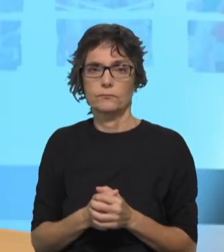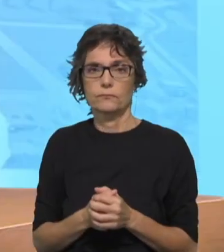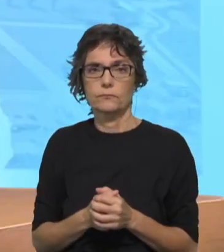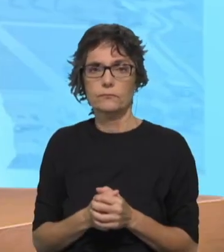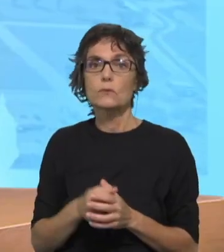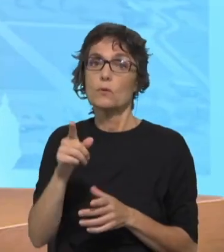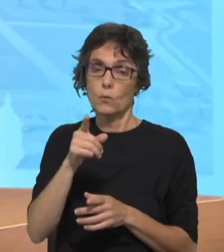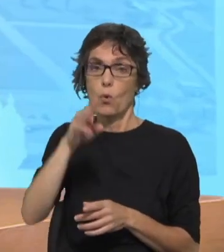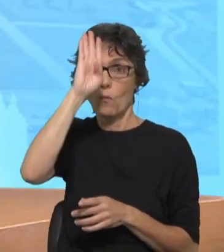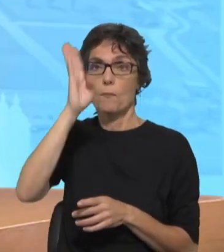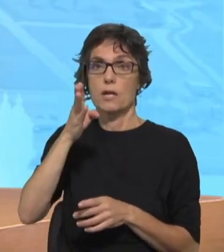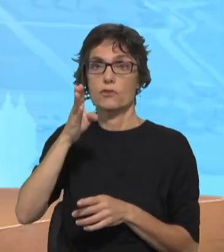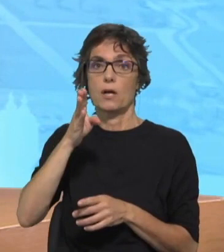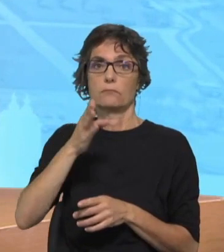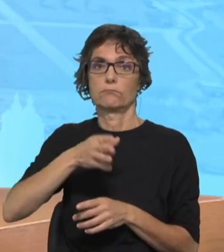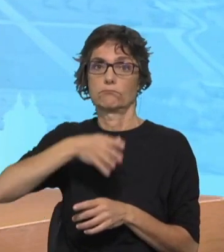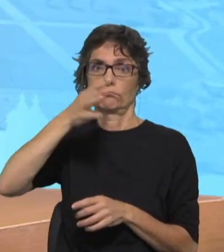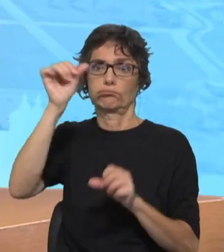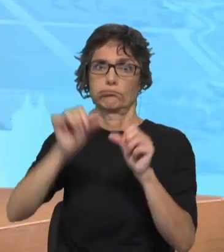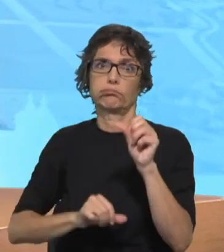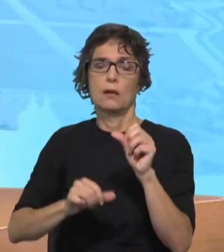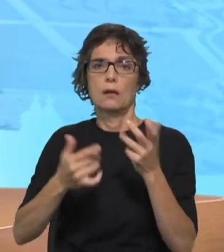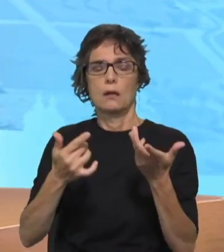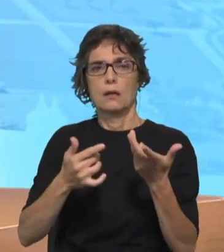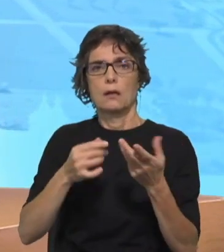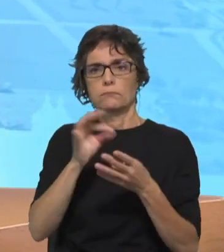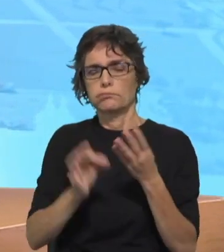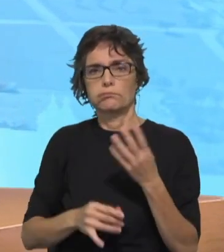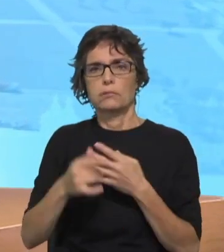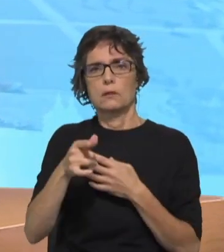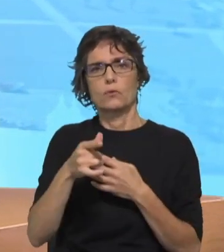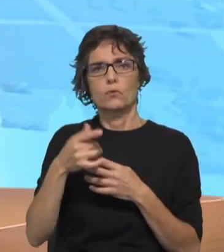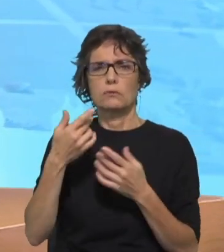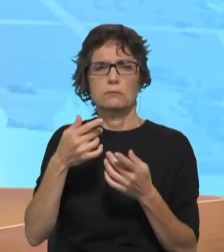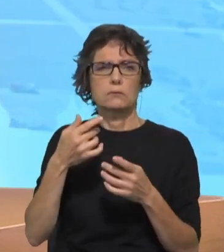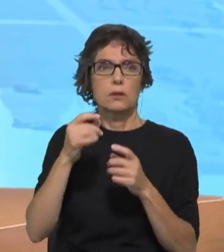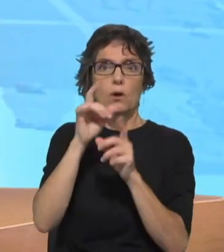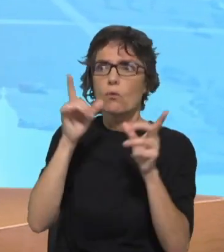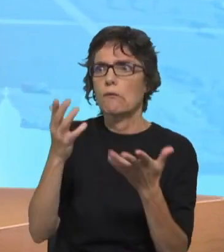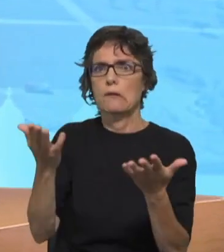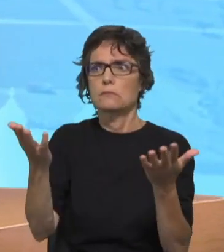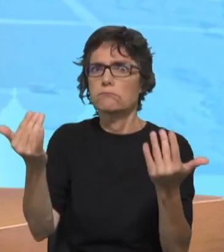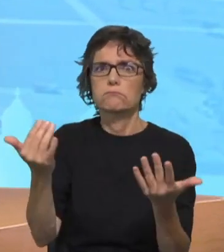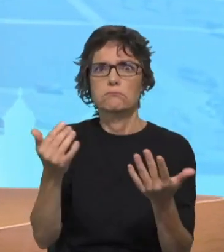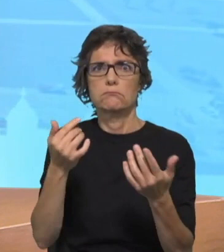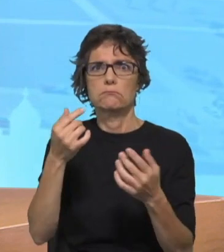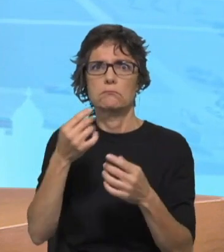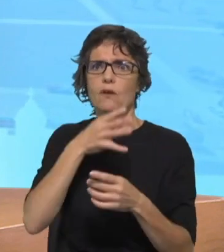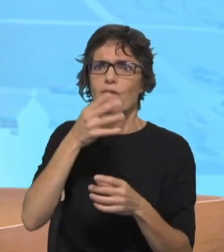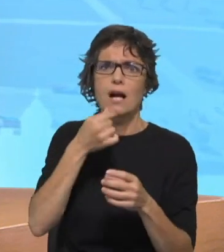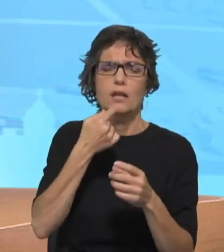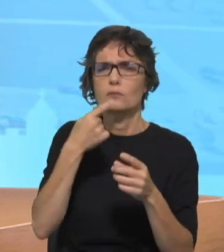tem alertado muitas vezes para a questão da perseguição religiosa, tem alertado muitas vezes para a questão da perseguição